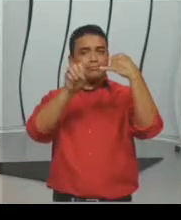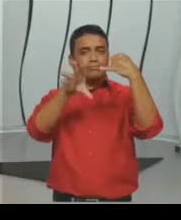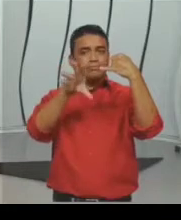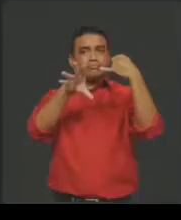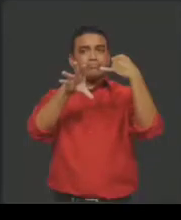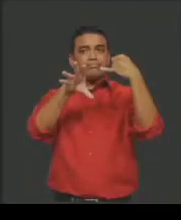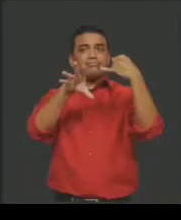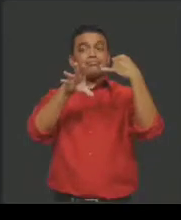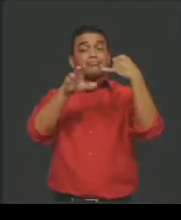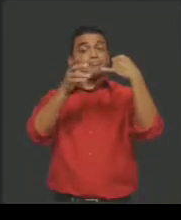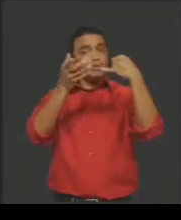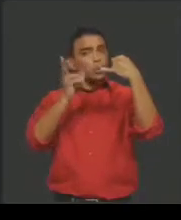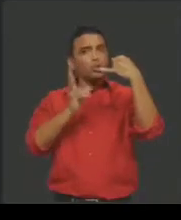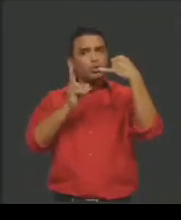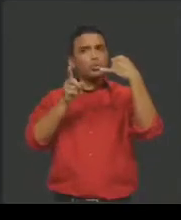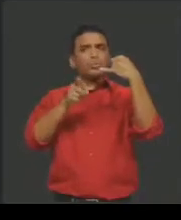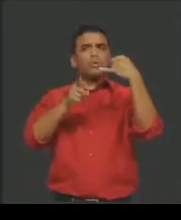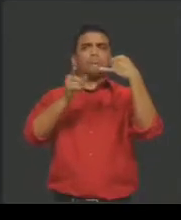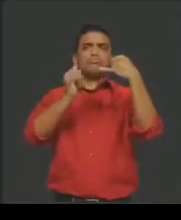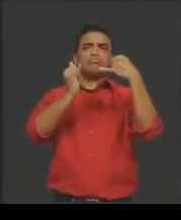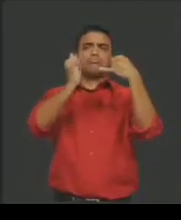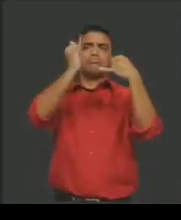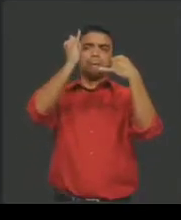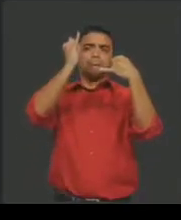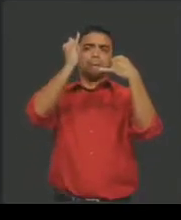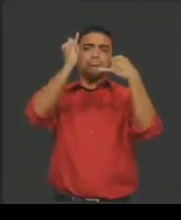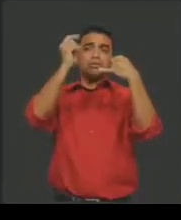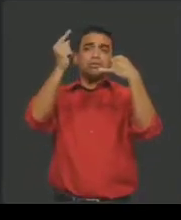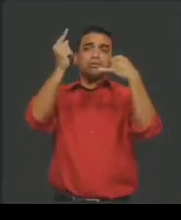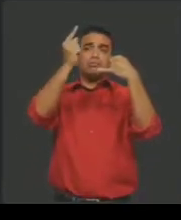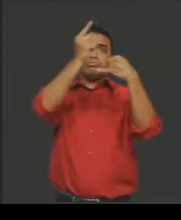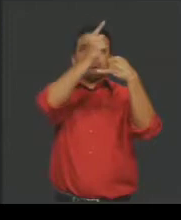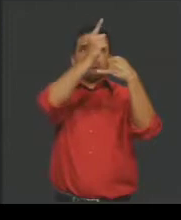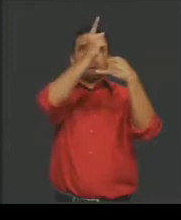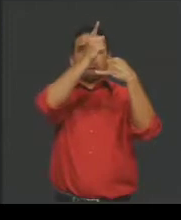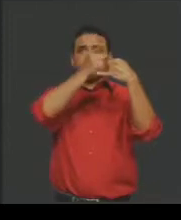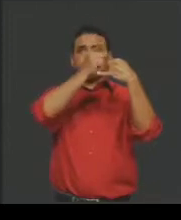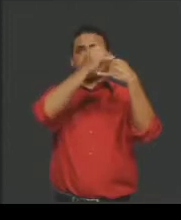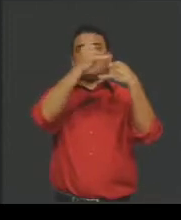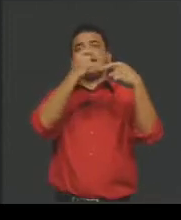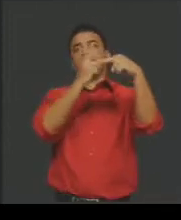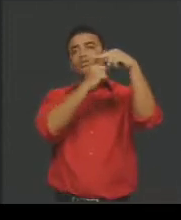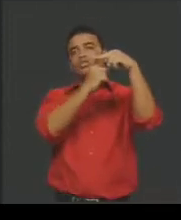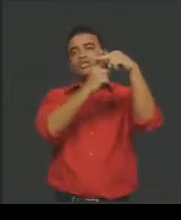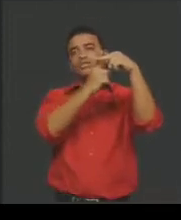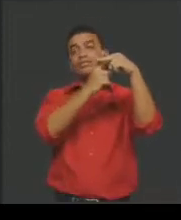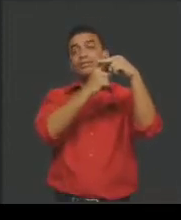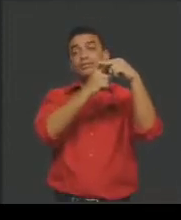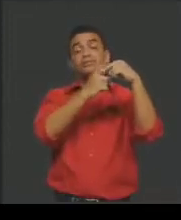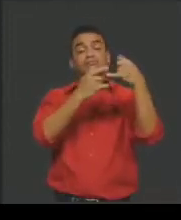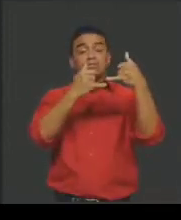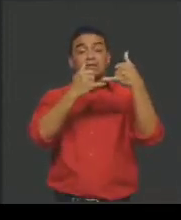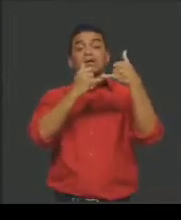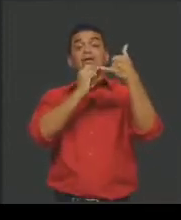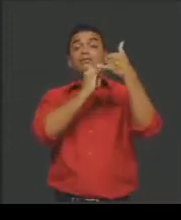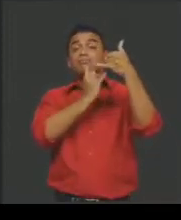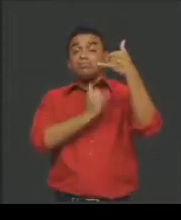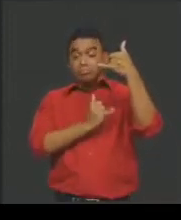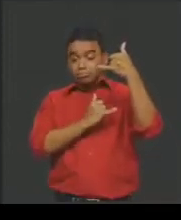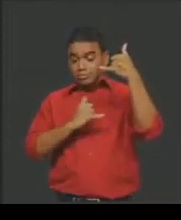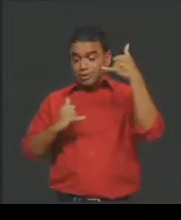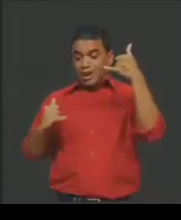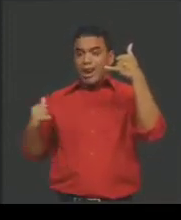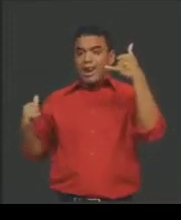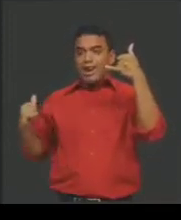Maravilha. E vão continuar aqui e voltar para cá. E os elétrons que continuaram aqui, ó. Tem